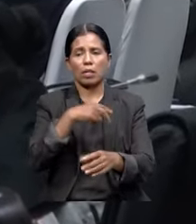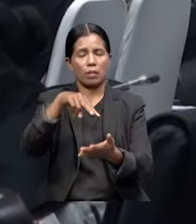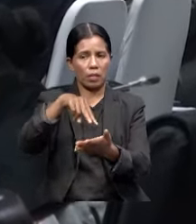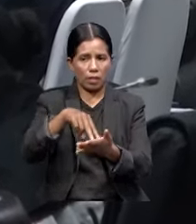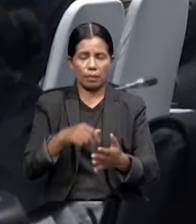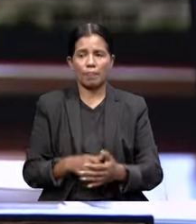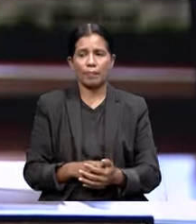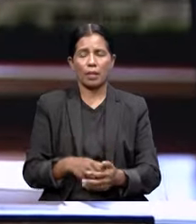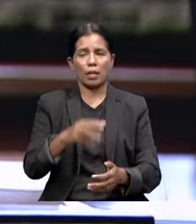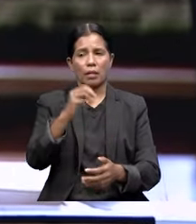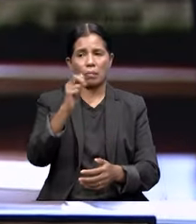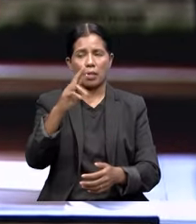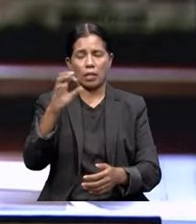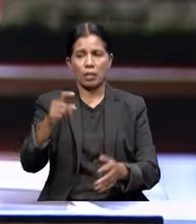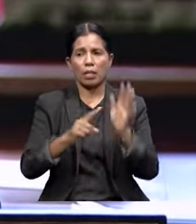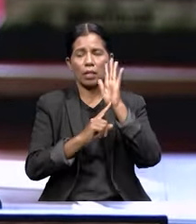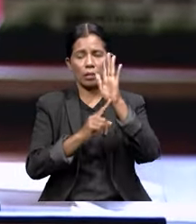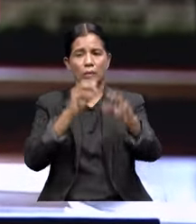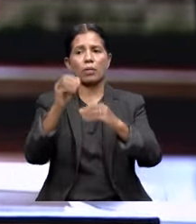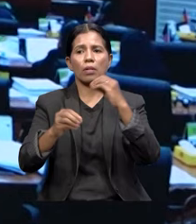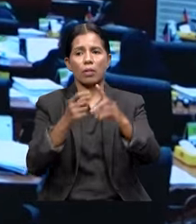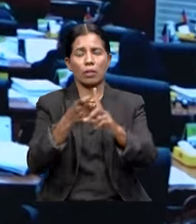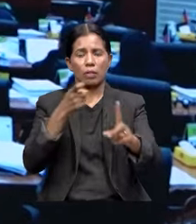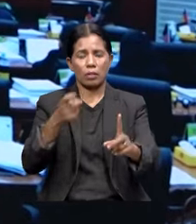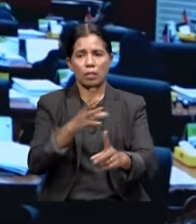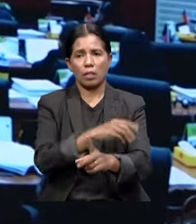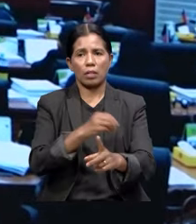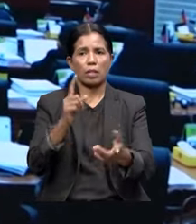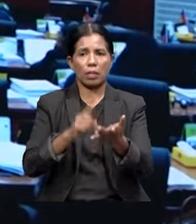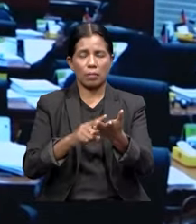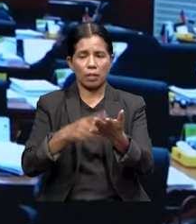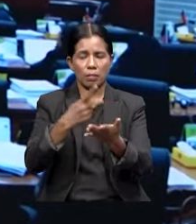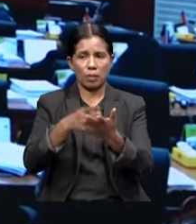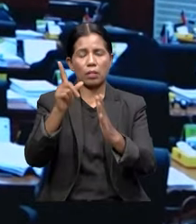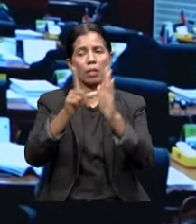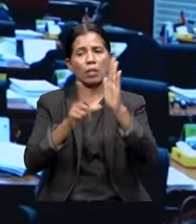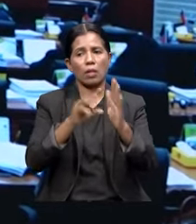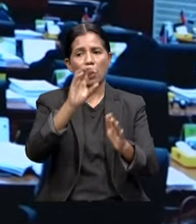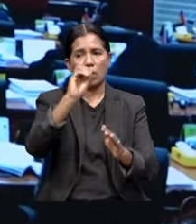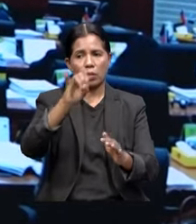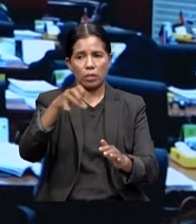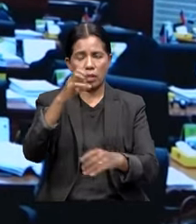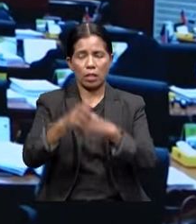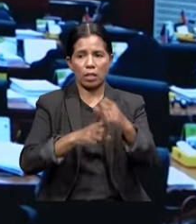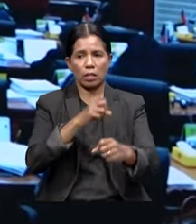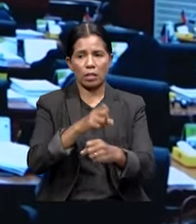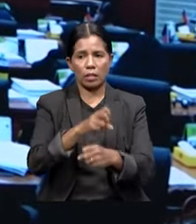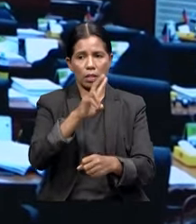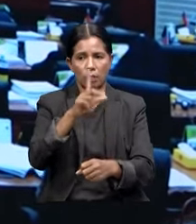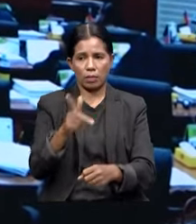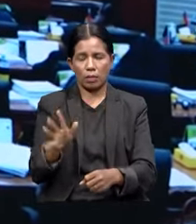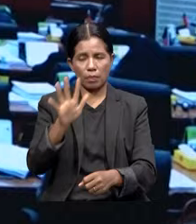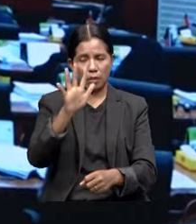estabelece. Maria Angel Carangel informa assunto ne, li Russo intervenção e debate proposta lei orçamento geral estar rutina Rio Rua, Rua Nulo de